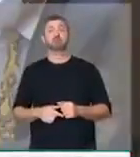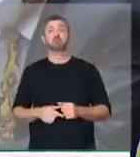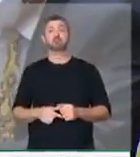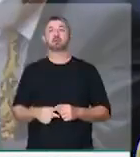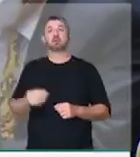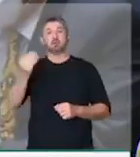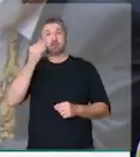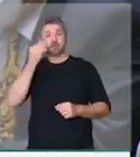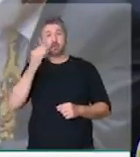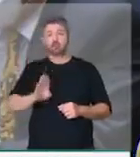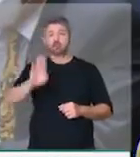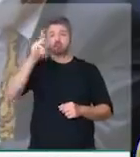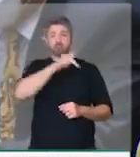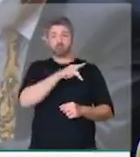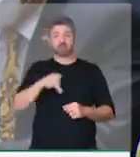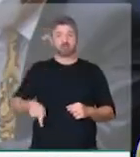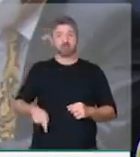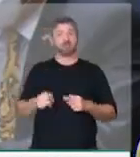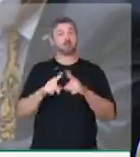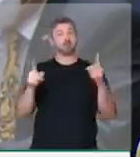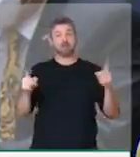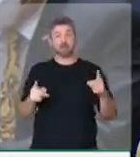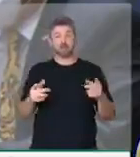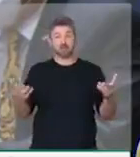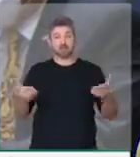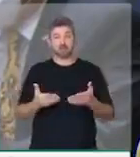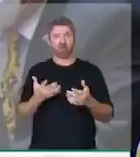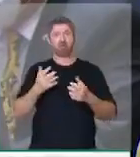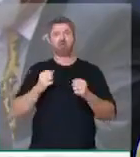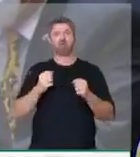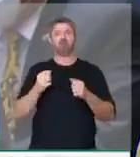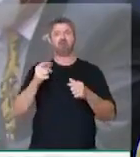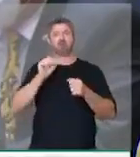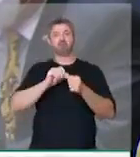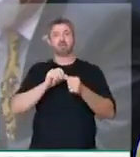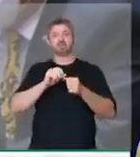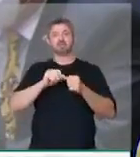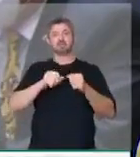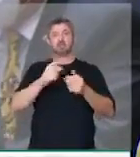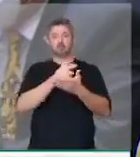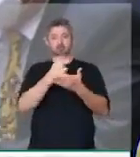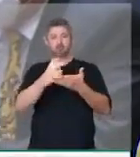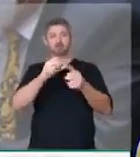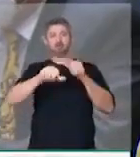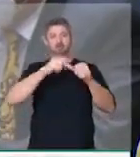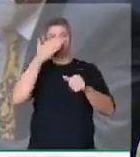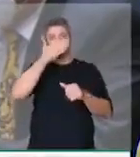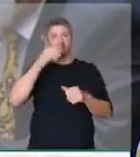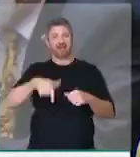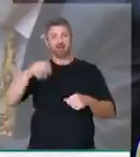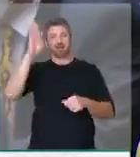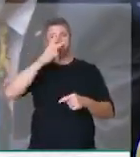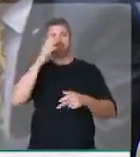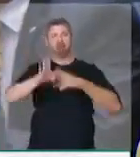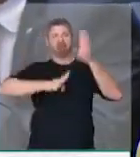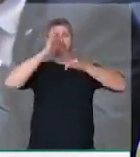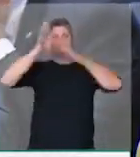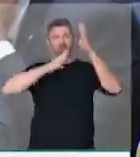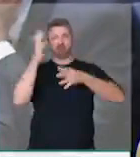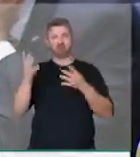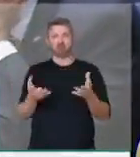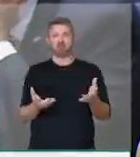a presidência. Mas enquanto isso, não vamos prostituir o instituto do impeachment, que tem sido tão banalizado. Estão querendo